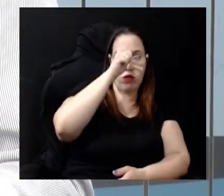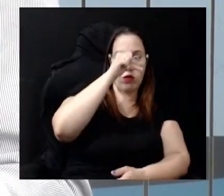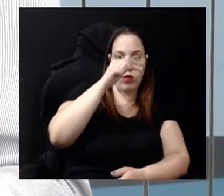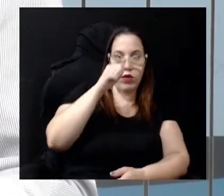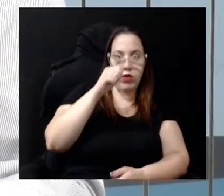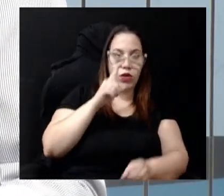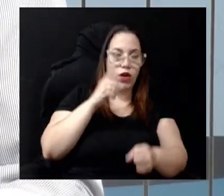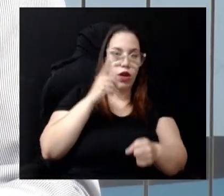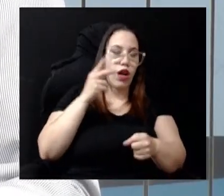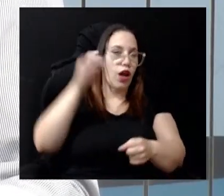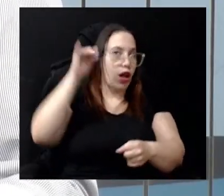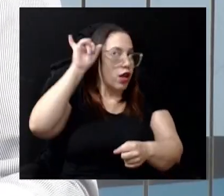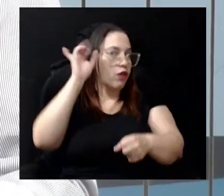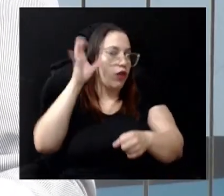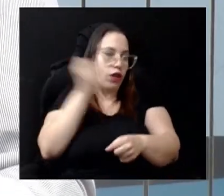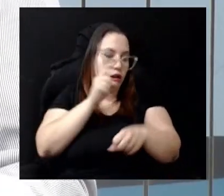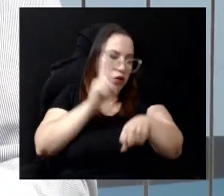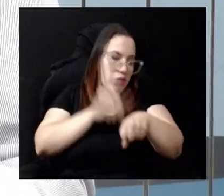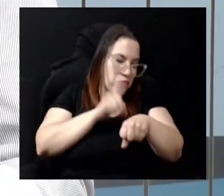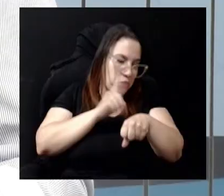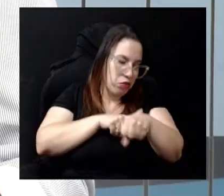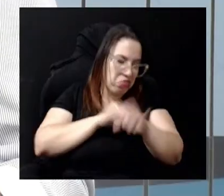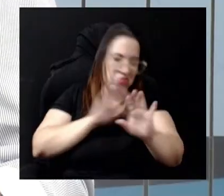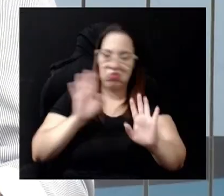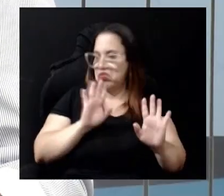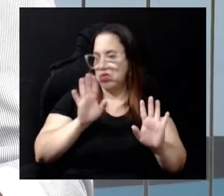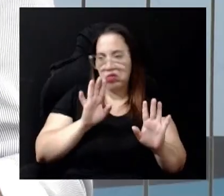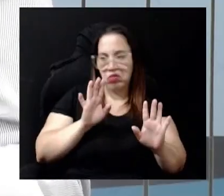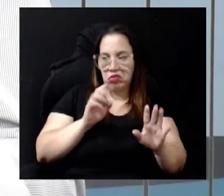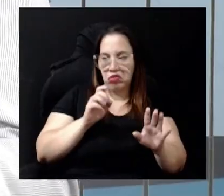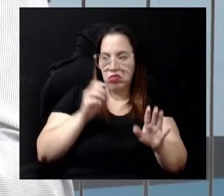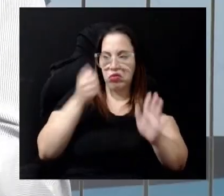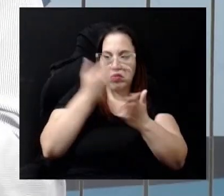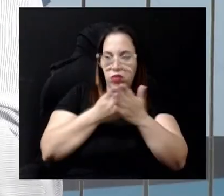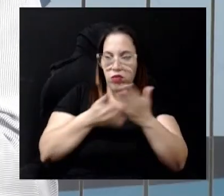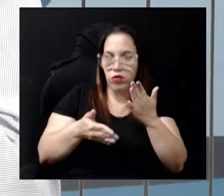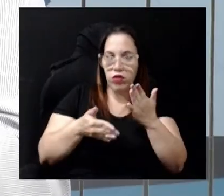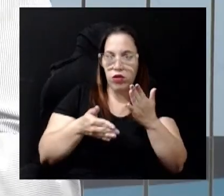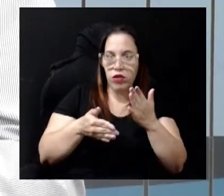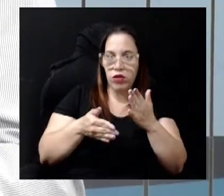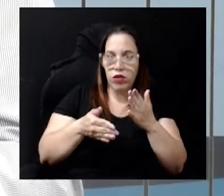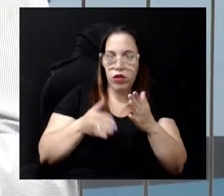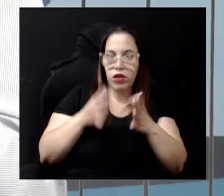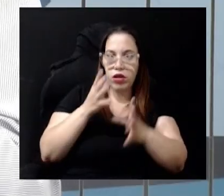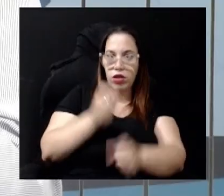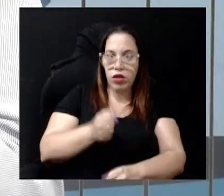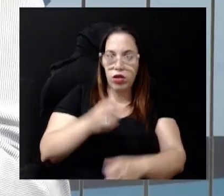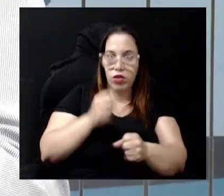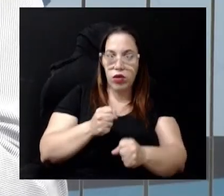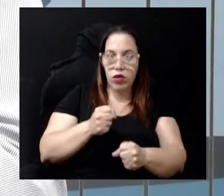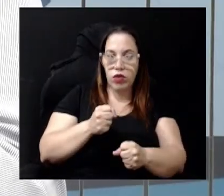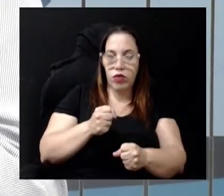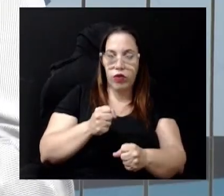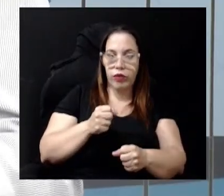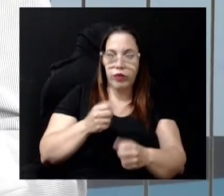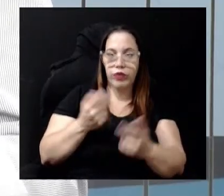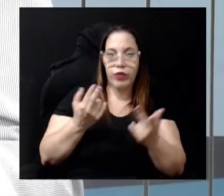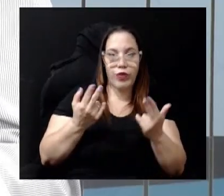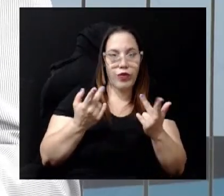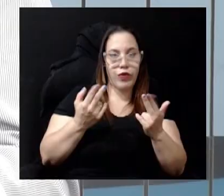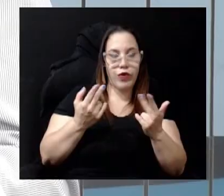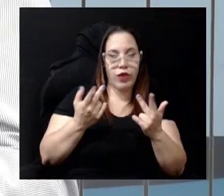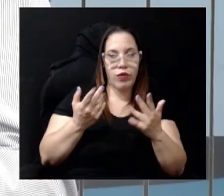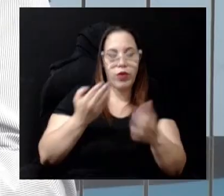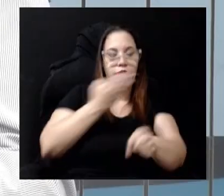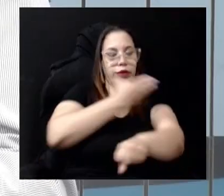portanto, isso não afetaria a produção delas, desde que ela continuasse sendo ordenhada no momento em que ela está acostumada.